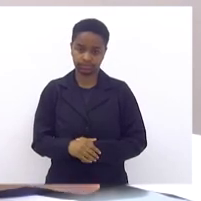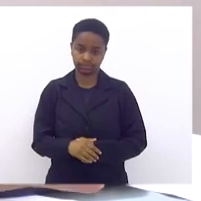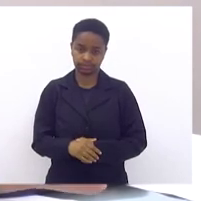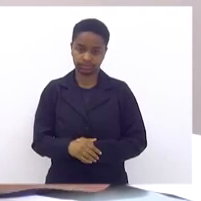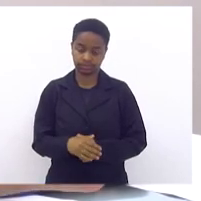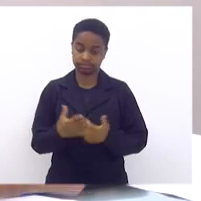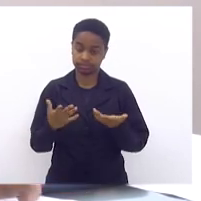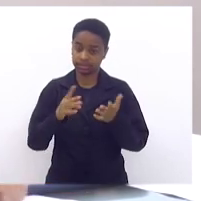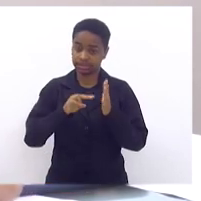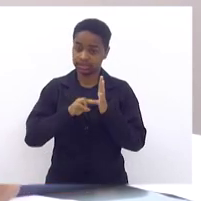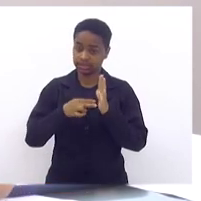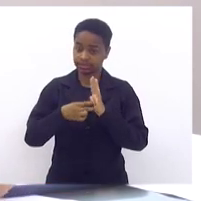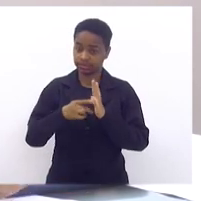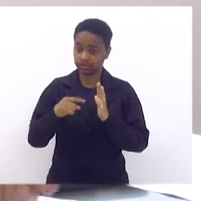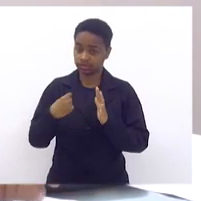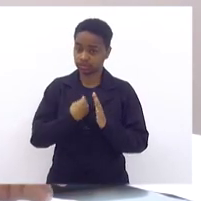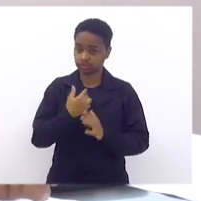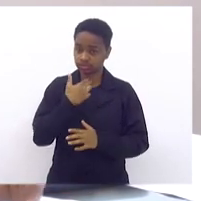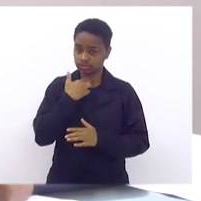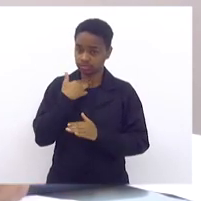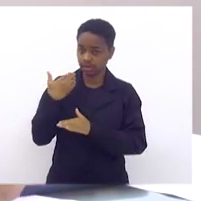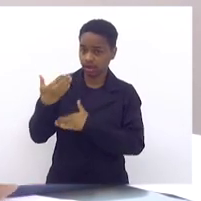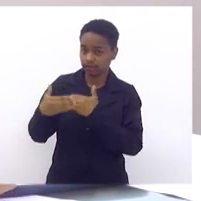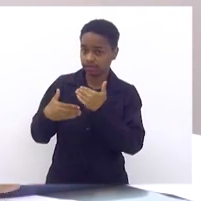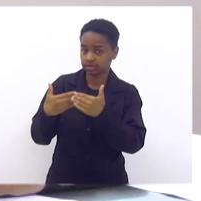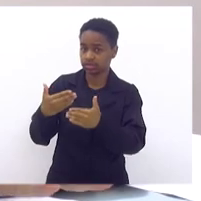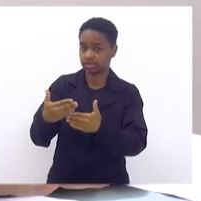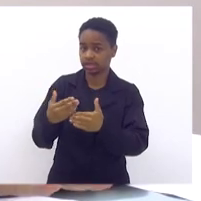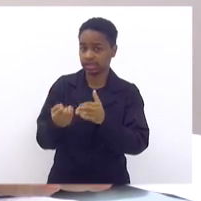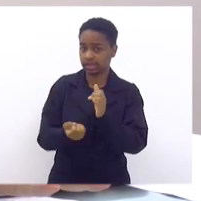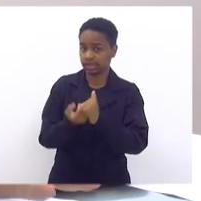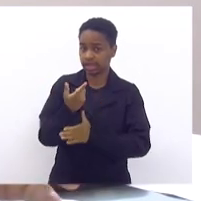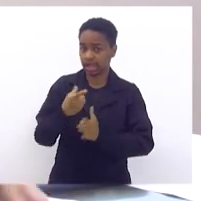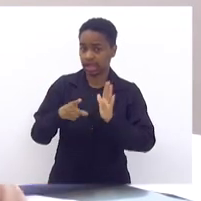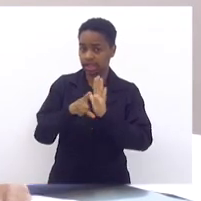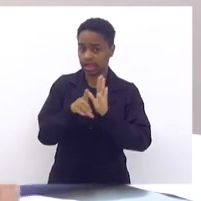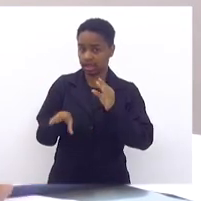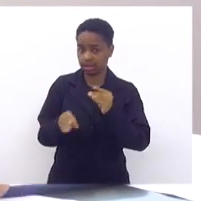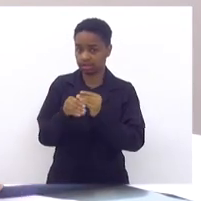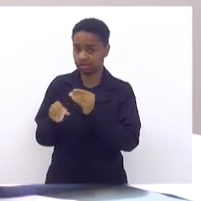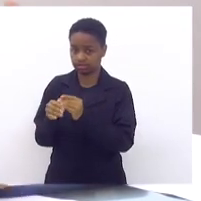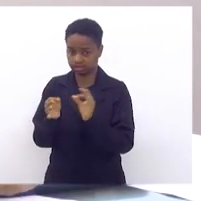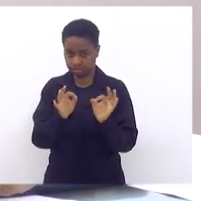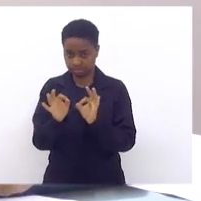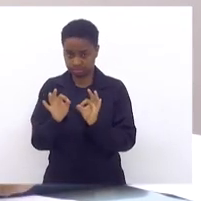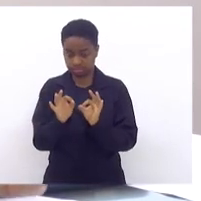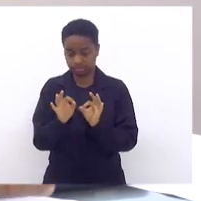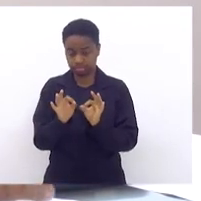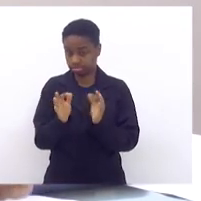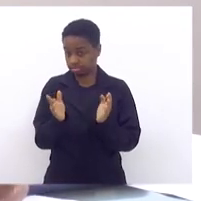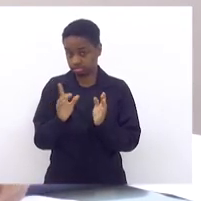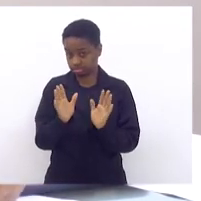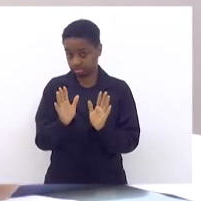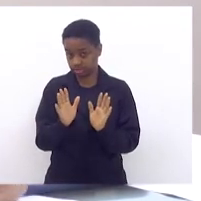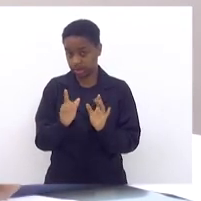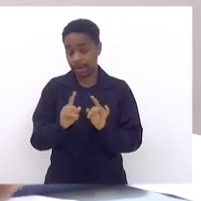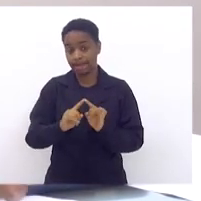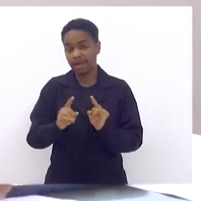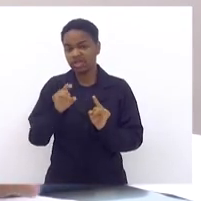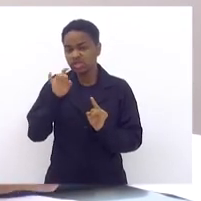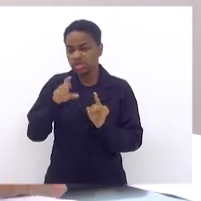Isto não quer dizer que a gente não tem que avançar na legislação, mas